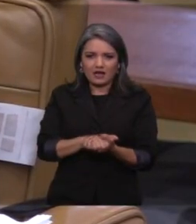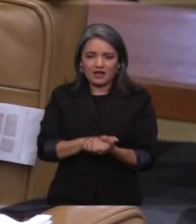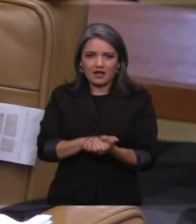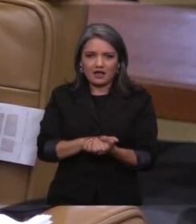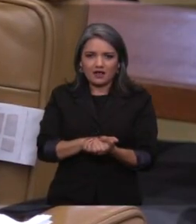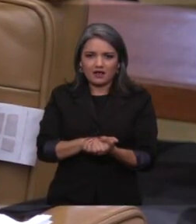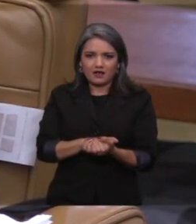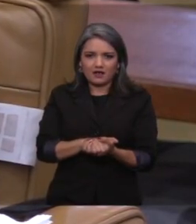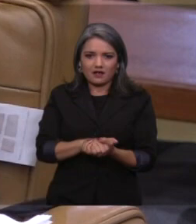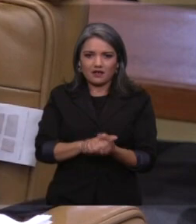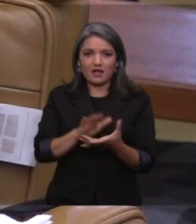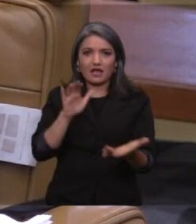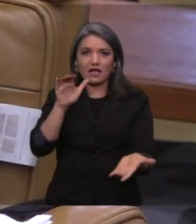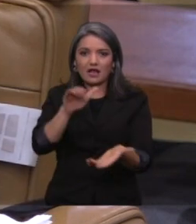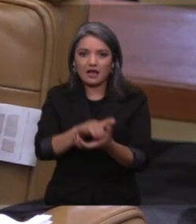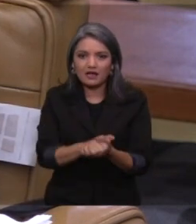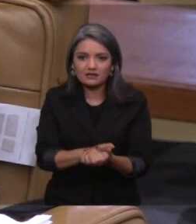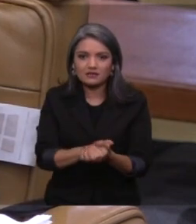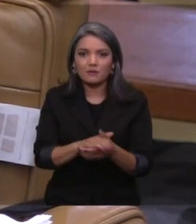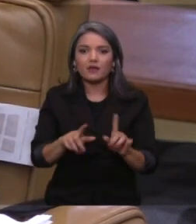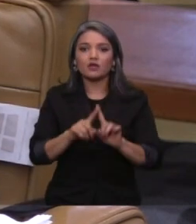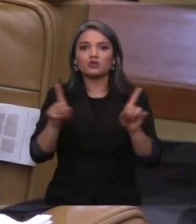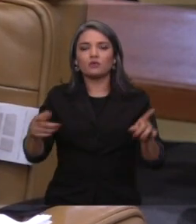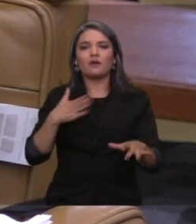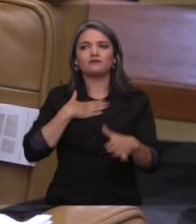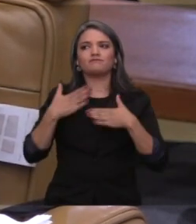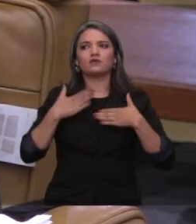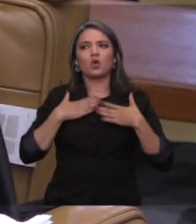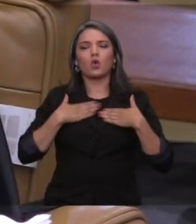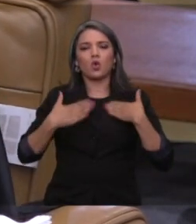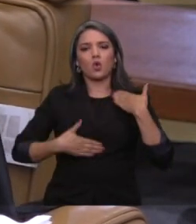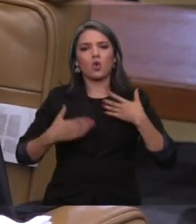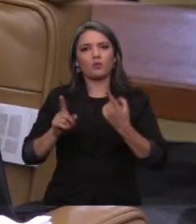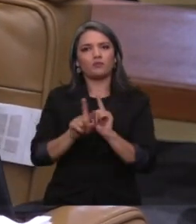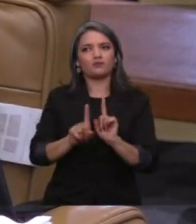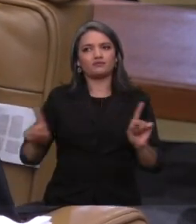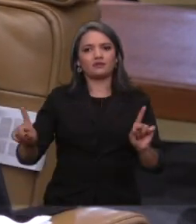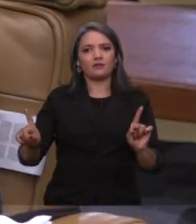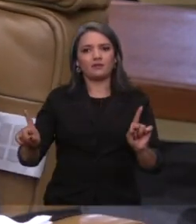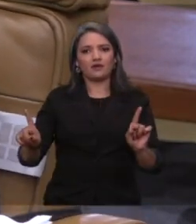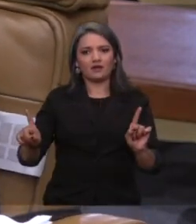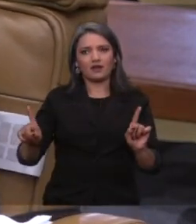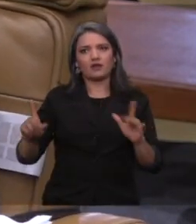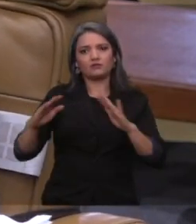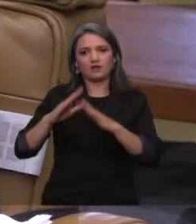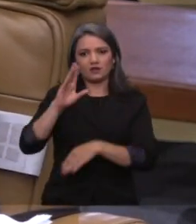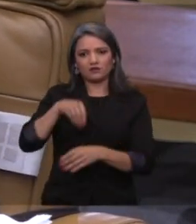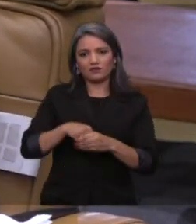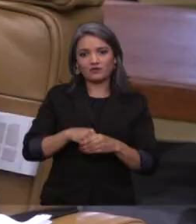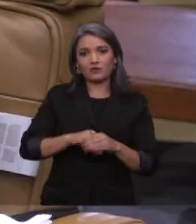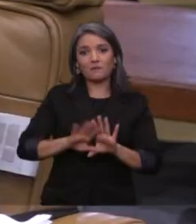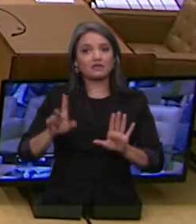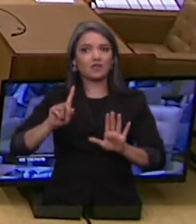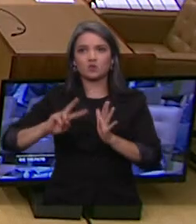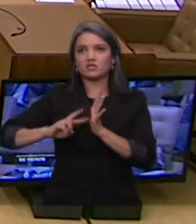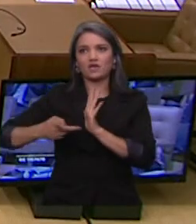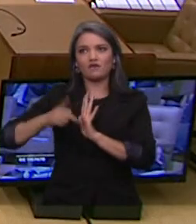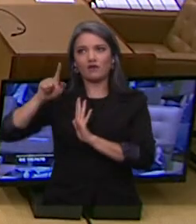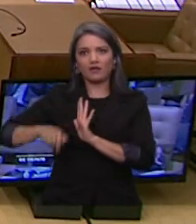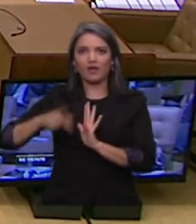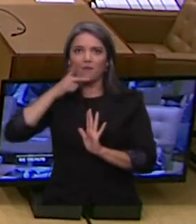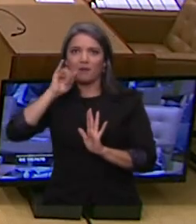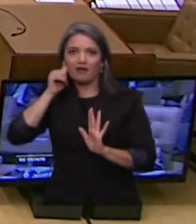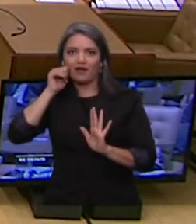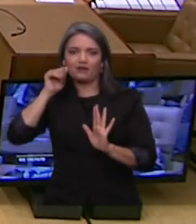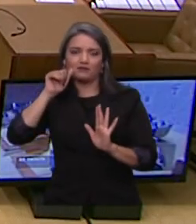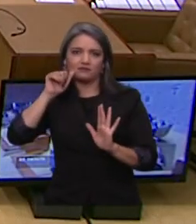presunção de coabitação na comunhão de vida não gera necessariamente a presunção de paternidade. Ministro André, me permite